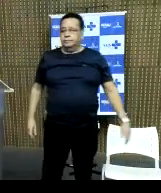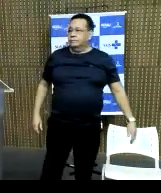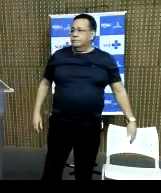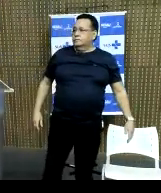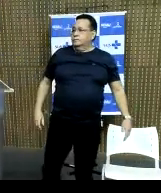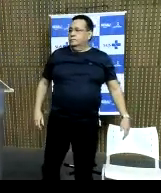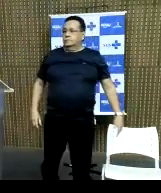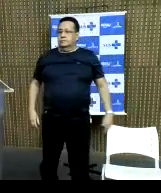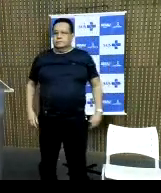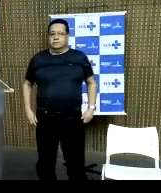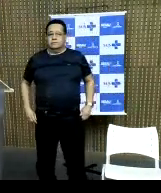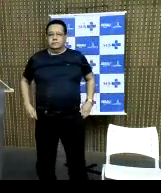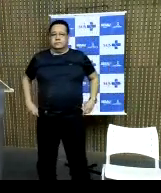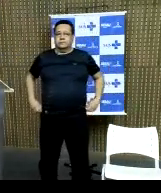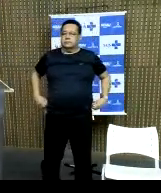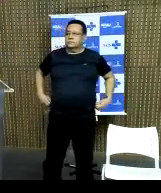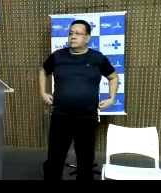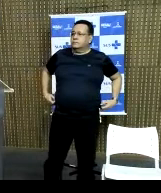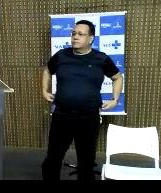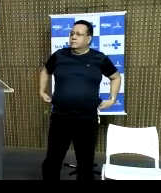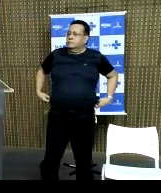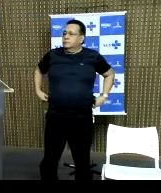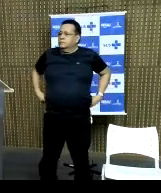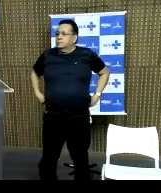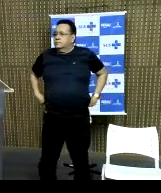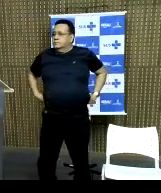Oi a todos de novo, sou Paulo, sou psicólogo do NASCE, né?